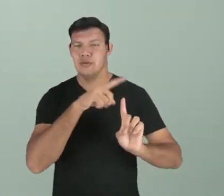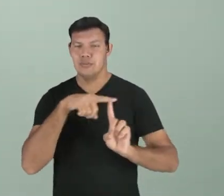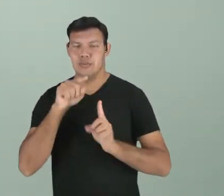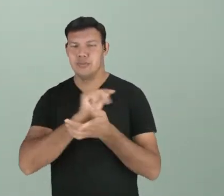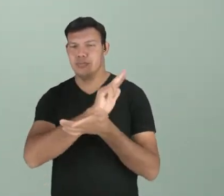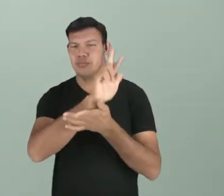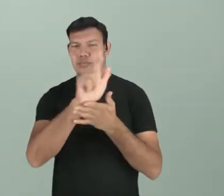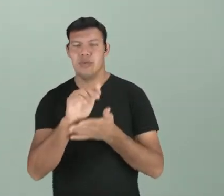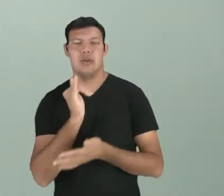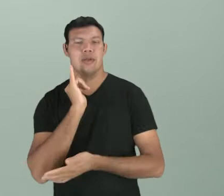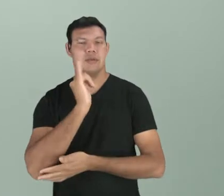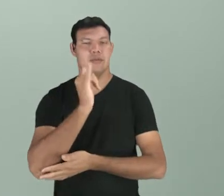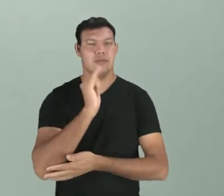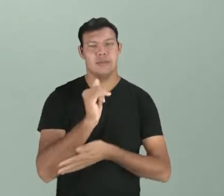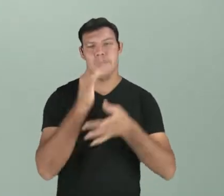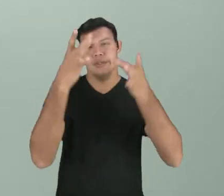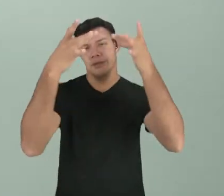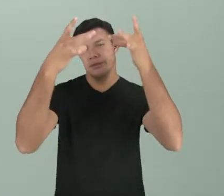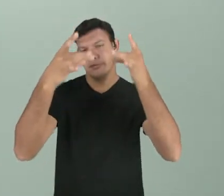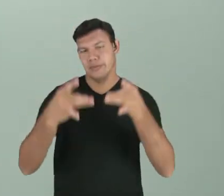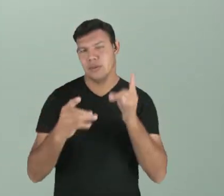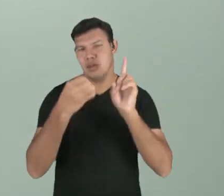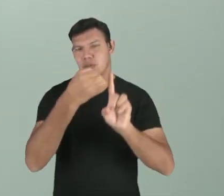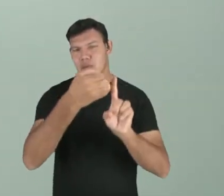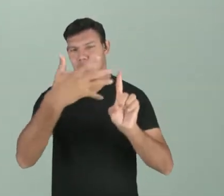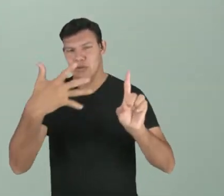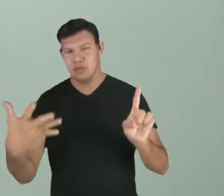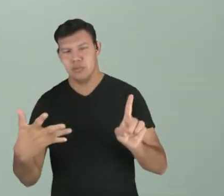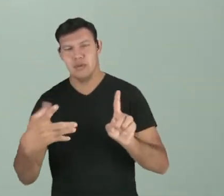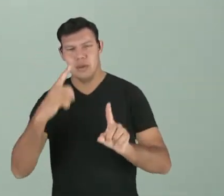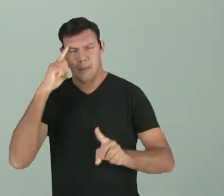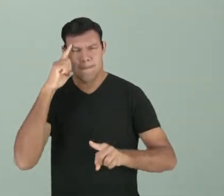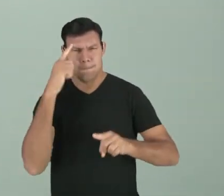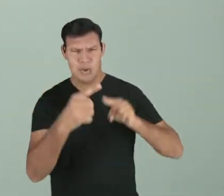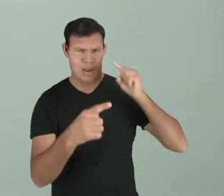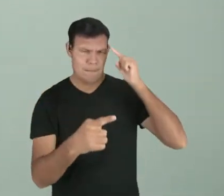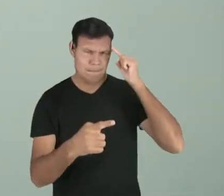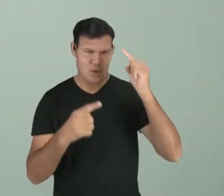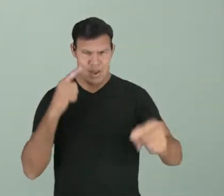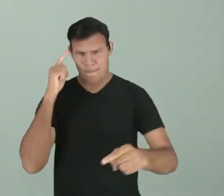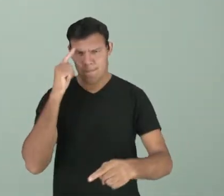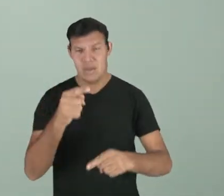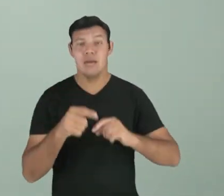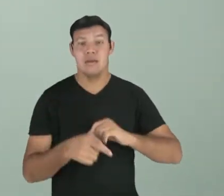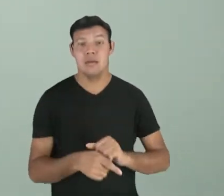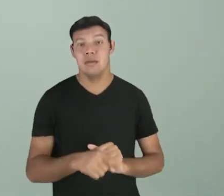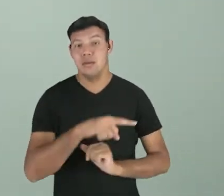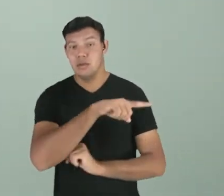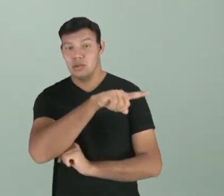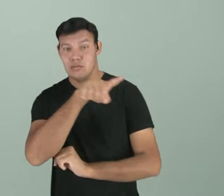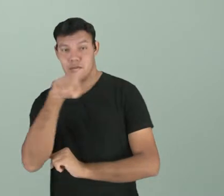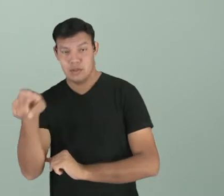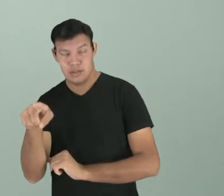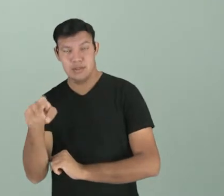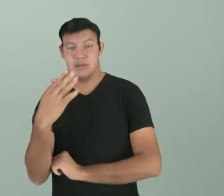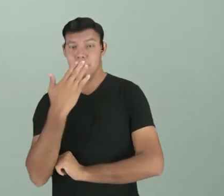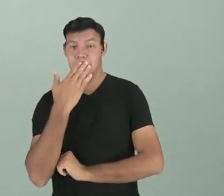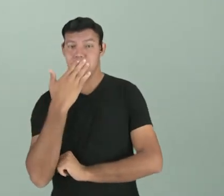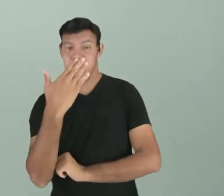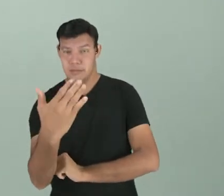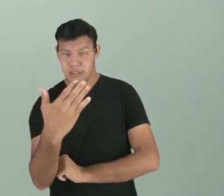narrativa descritiva argumentativa em jun tiva para que quando for